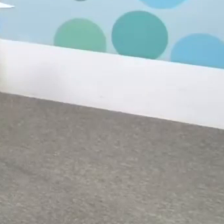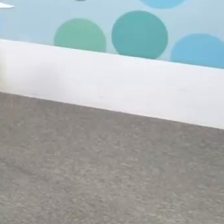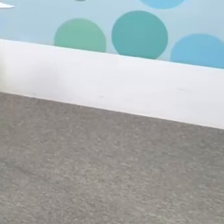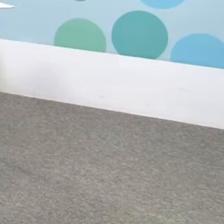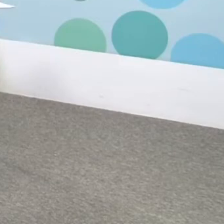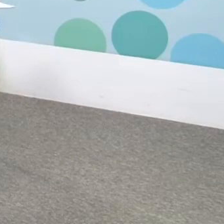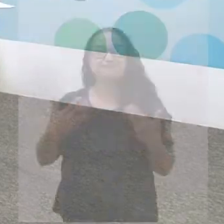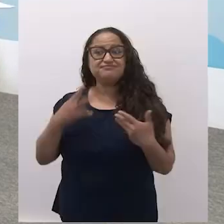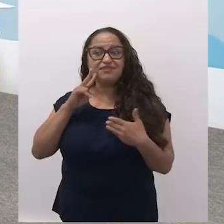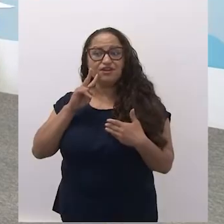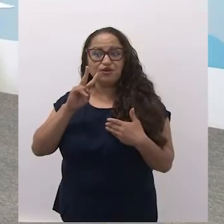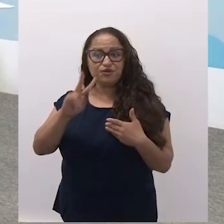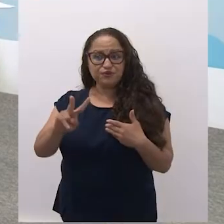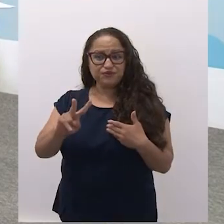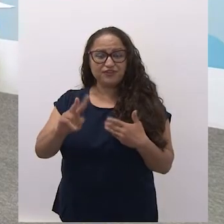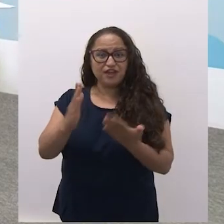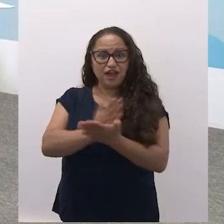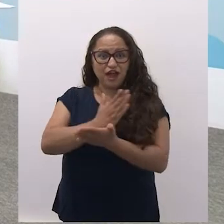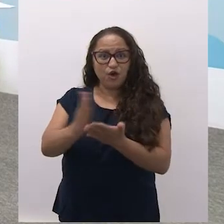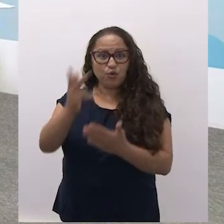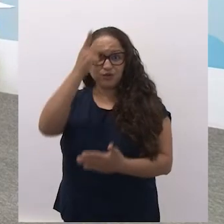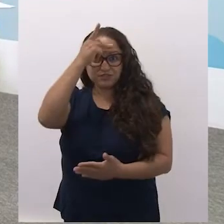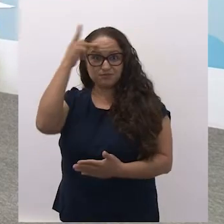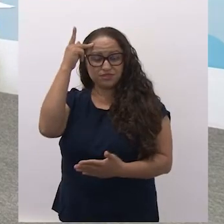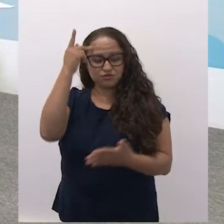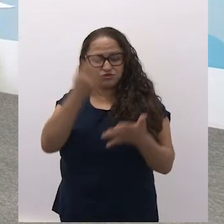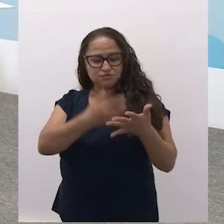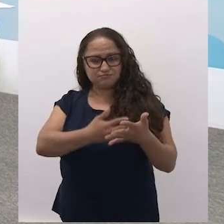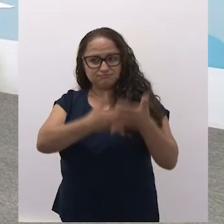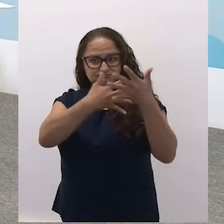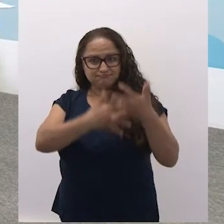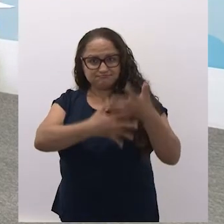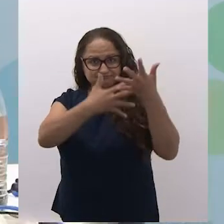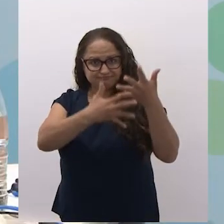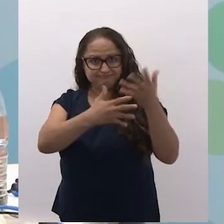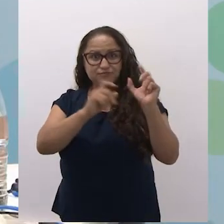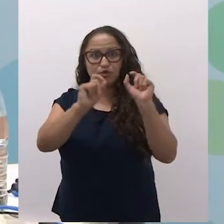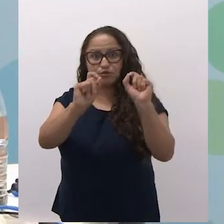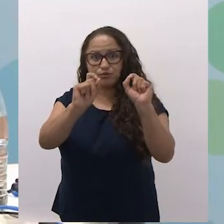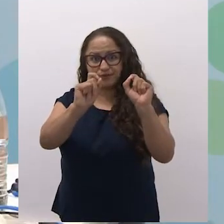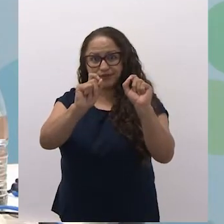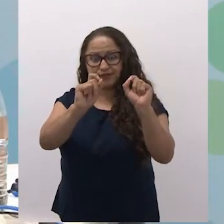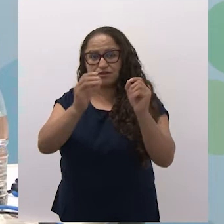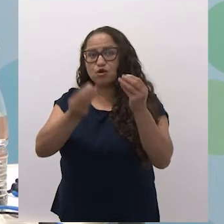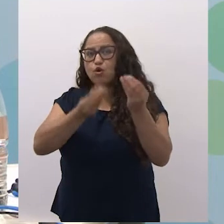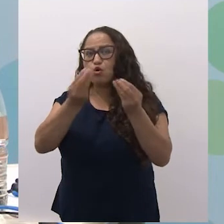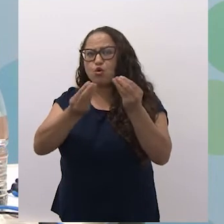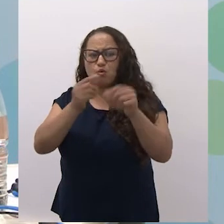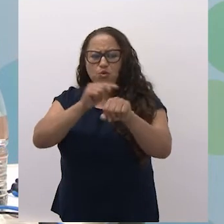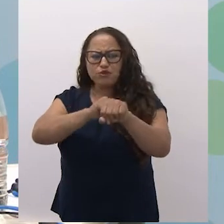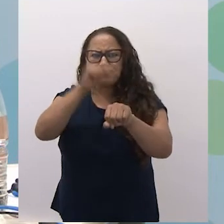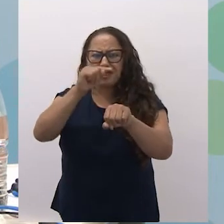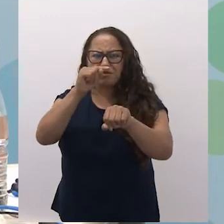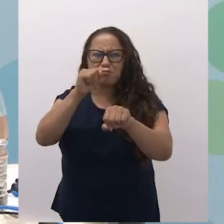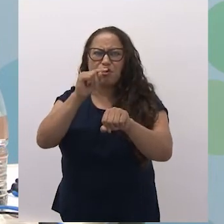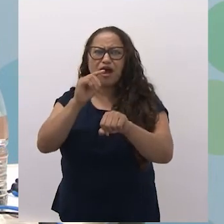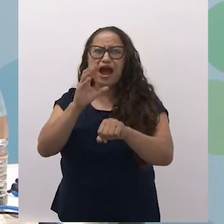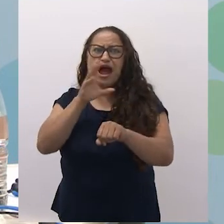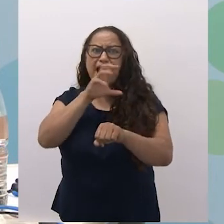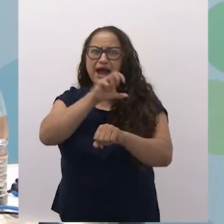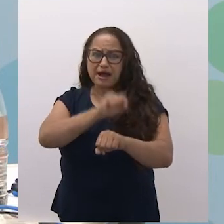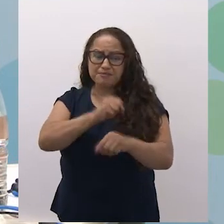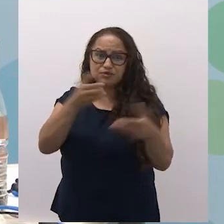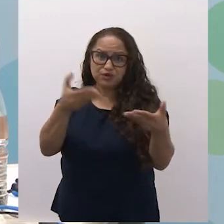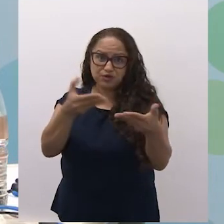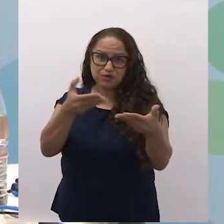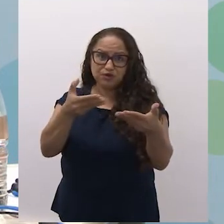Eu vi aqui que algumas pessoas escreveram aqui no nosso chat e como nós estamos com o tempo meio corrido aqui,